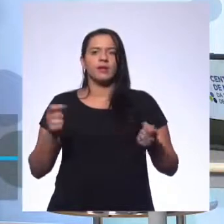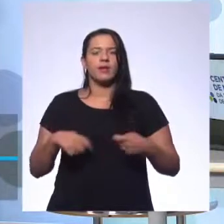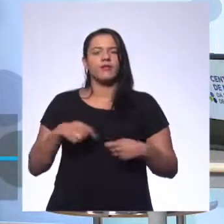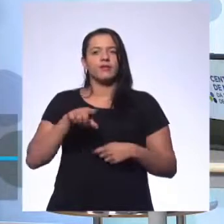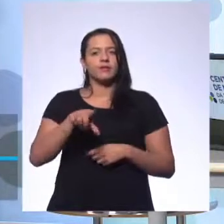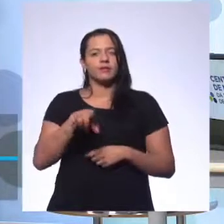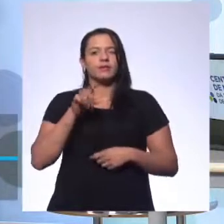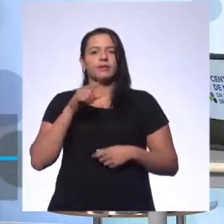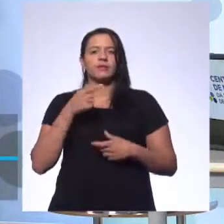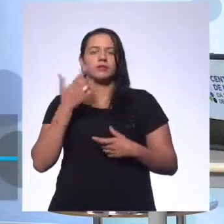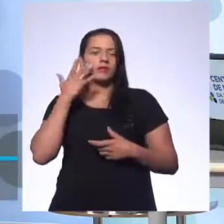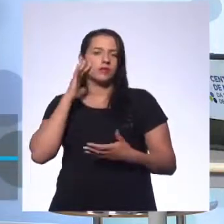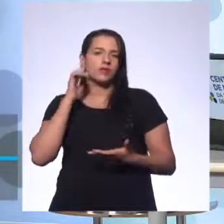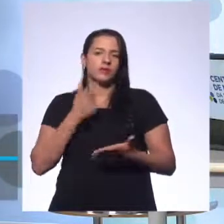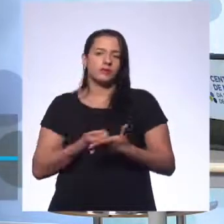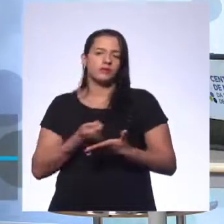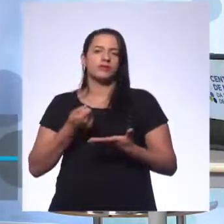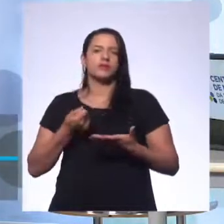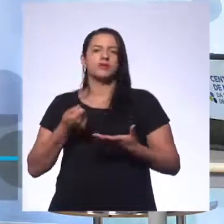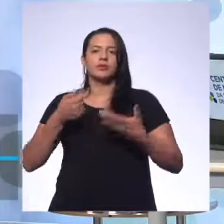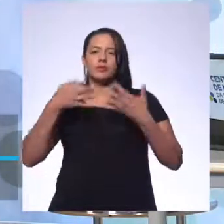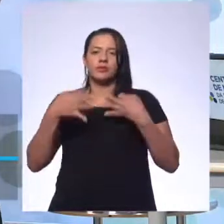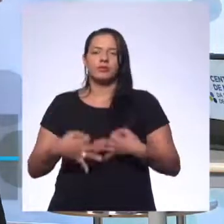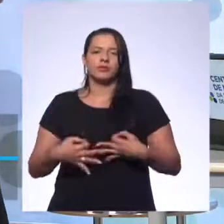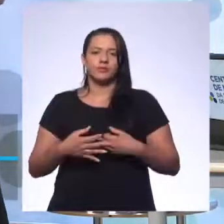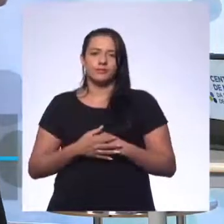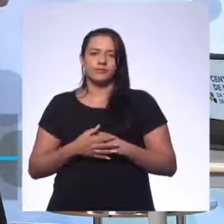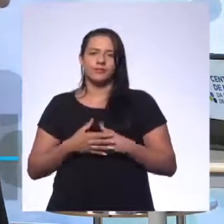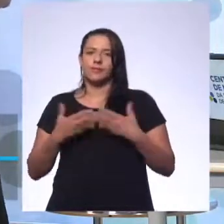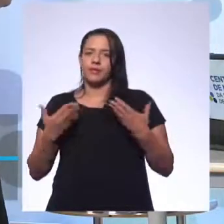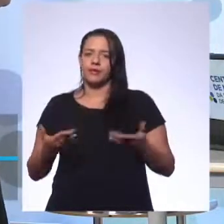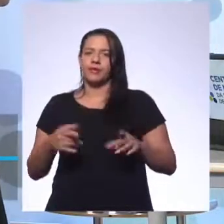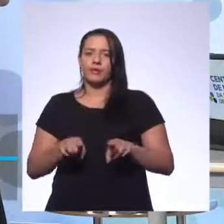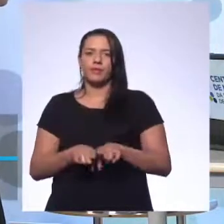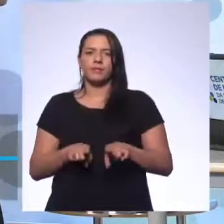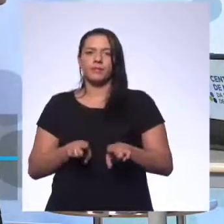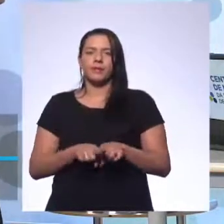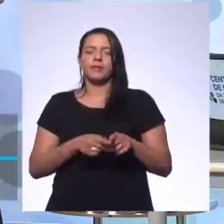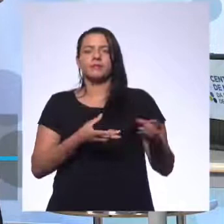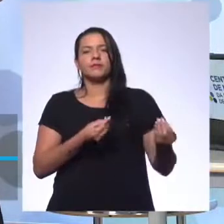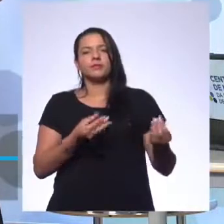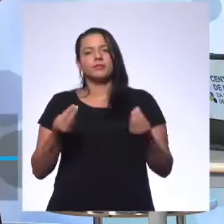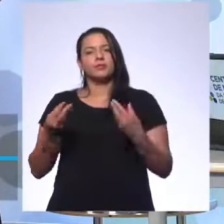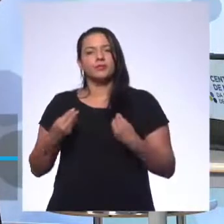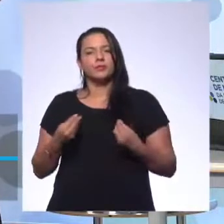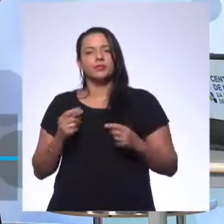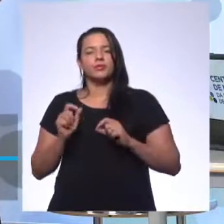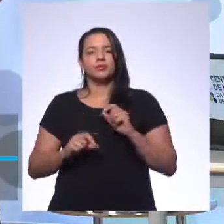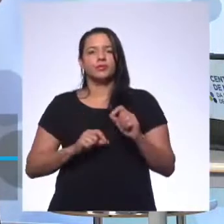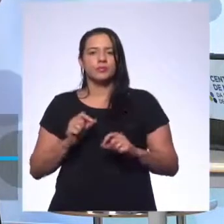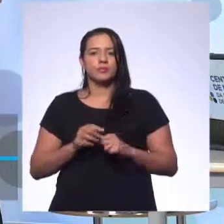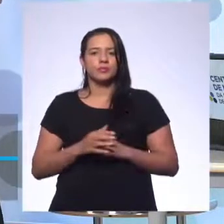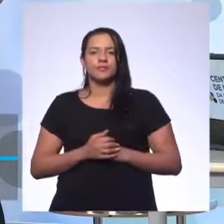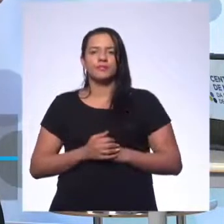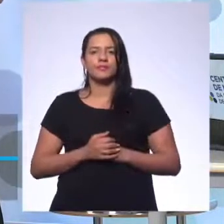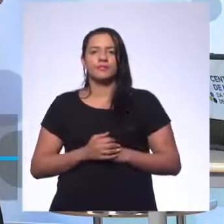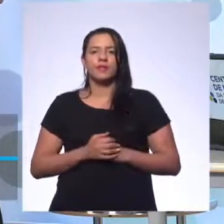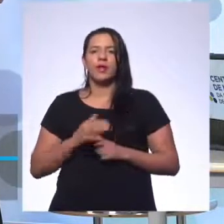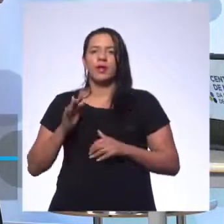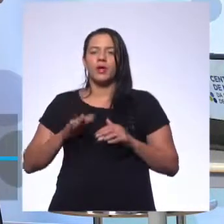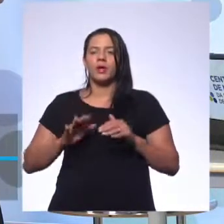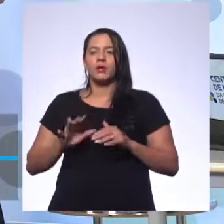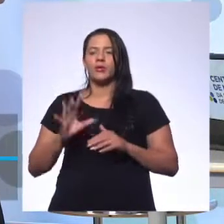critérios, a definição dos critérios é muito importante. E é isso que faz com que, muitas vezes, existe